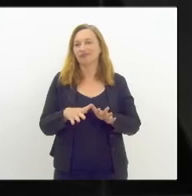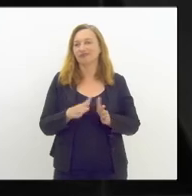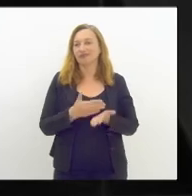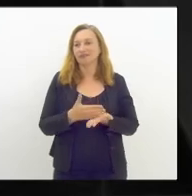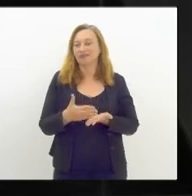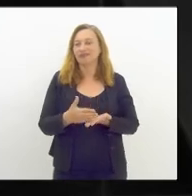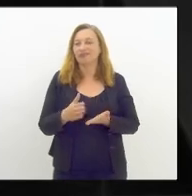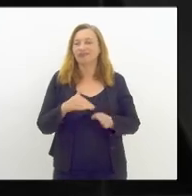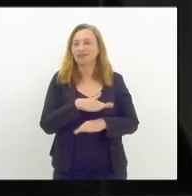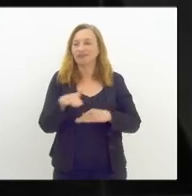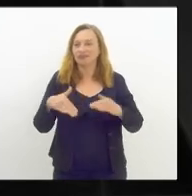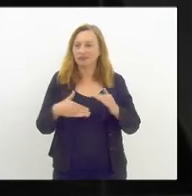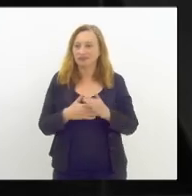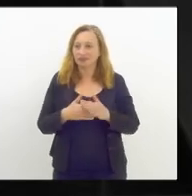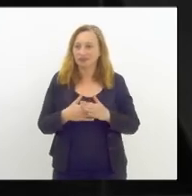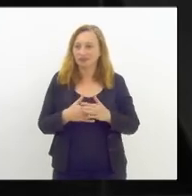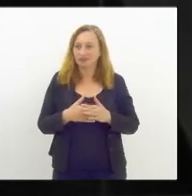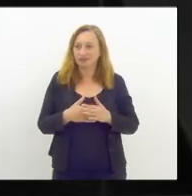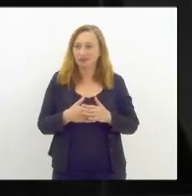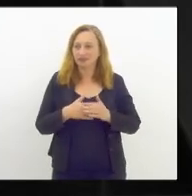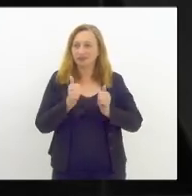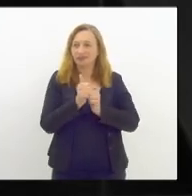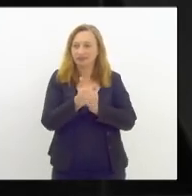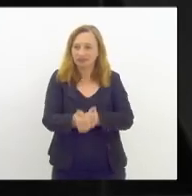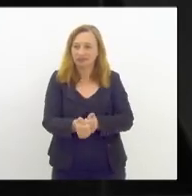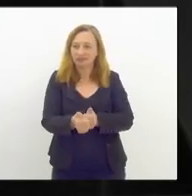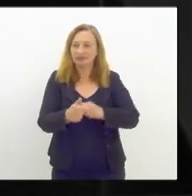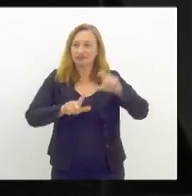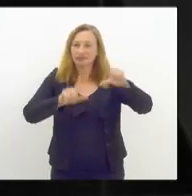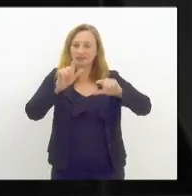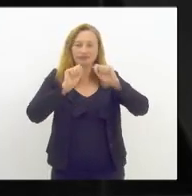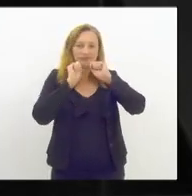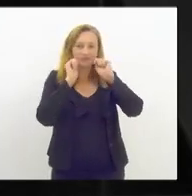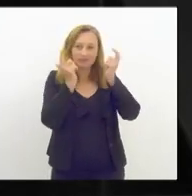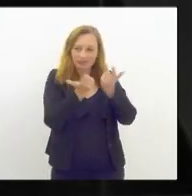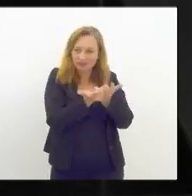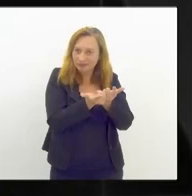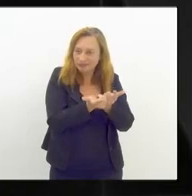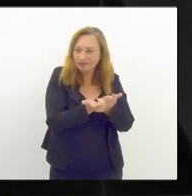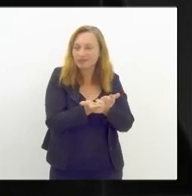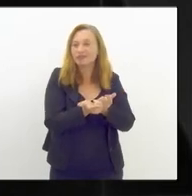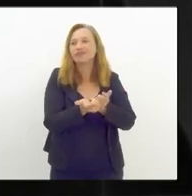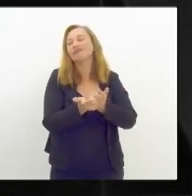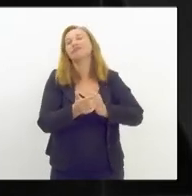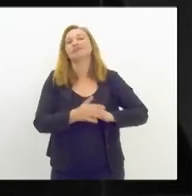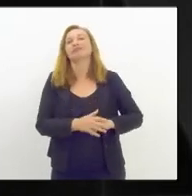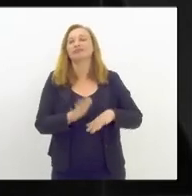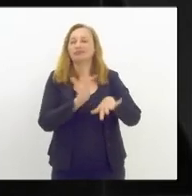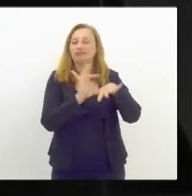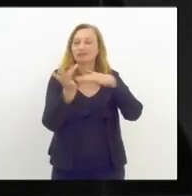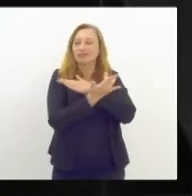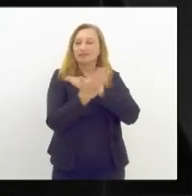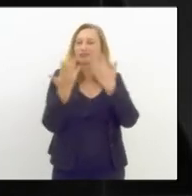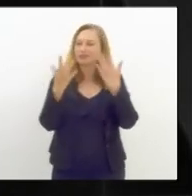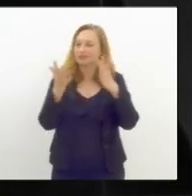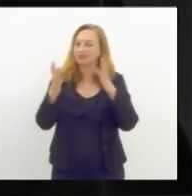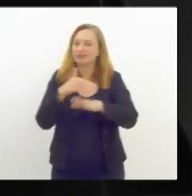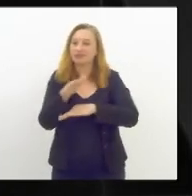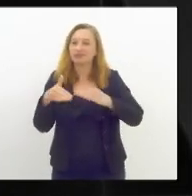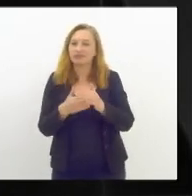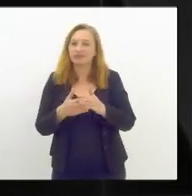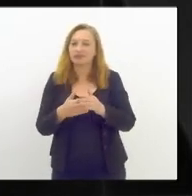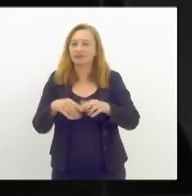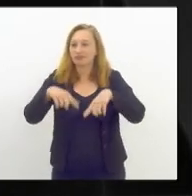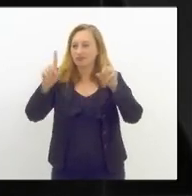senhoras e senhores que nos acompanha pela TV alerj pelas redes sociais saudar a todos os servidores dessa